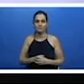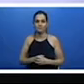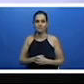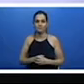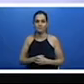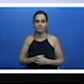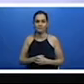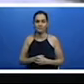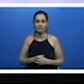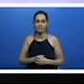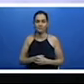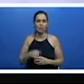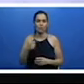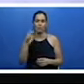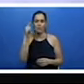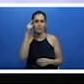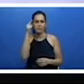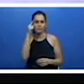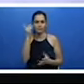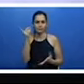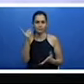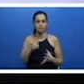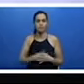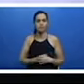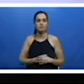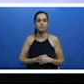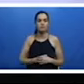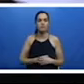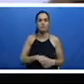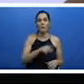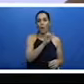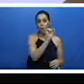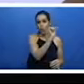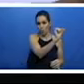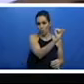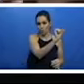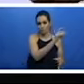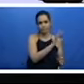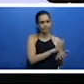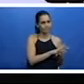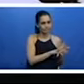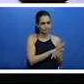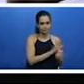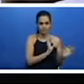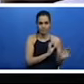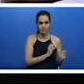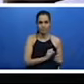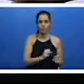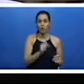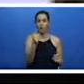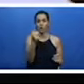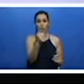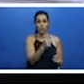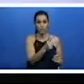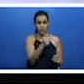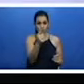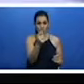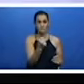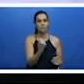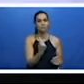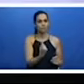Bom, vamos pensar aqui, ó. 1 ponto, nenhum. 2 pontos,